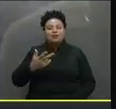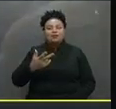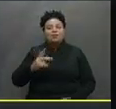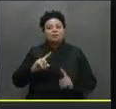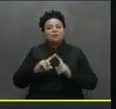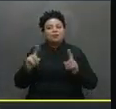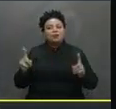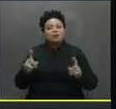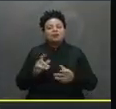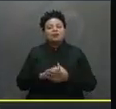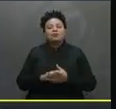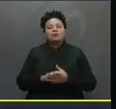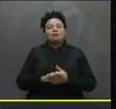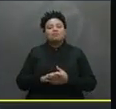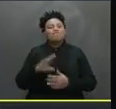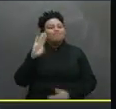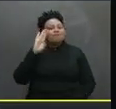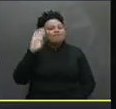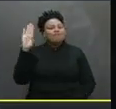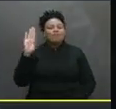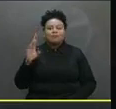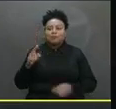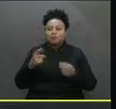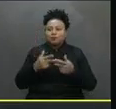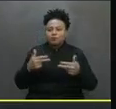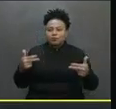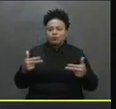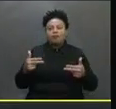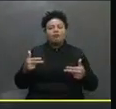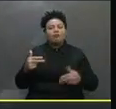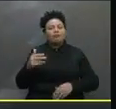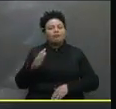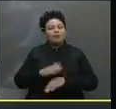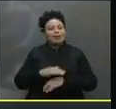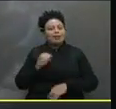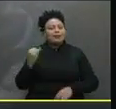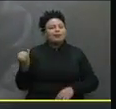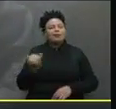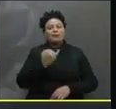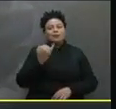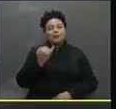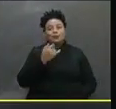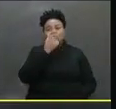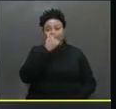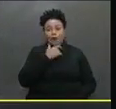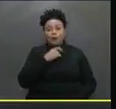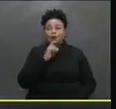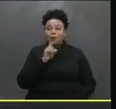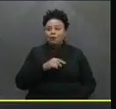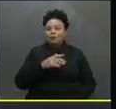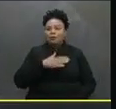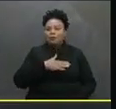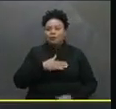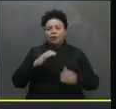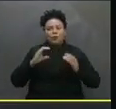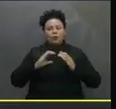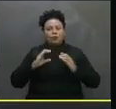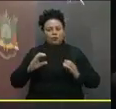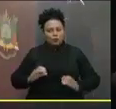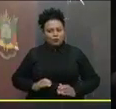mas, por sobre todas as coisas, e a coisa mais importante que eu acho, pelas minhas